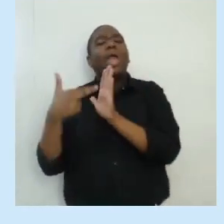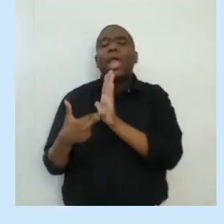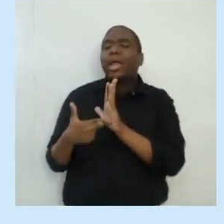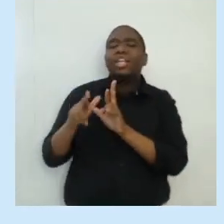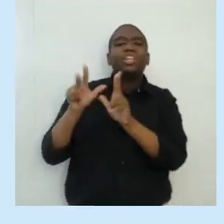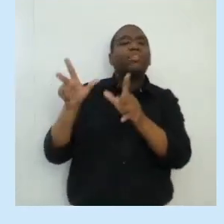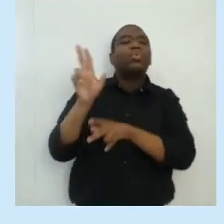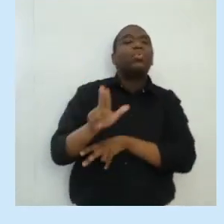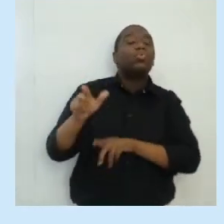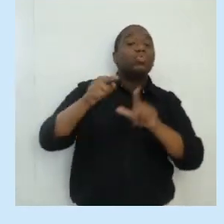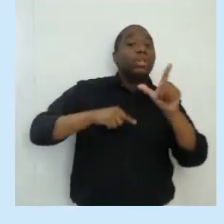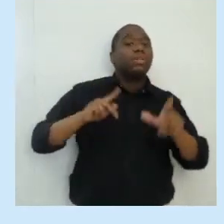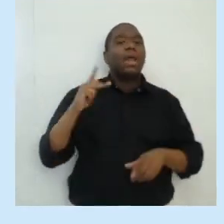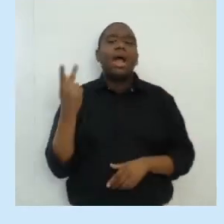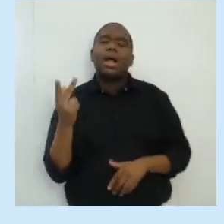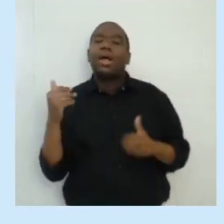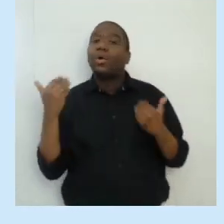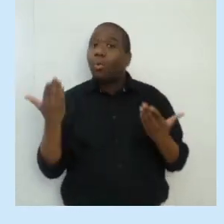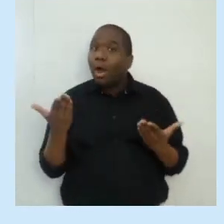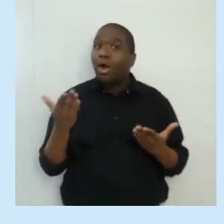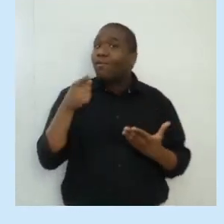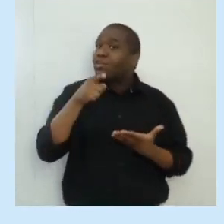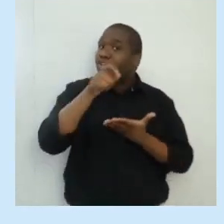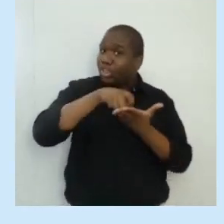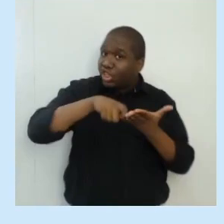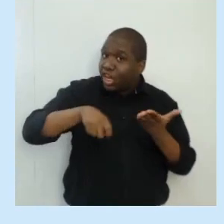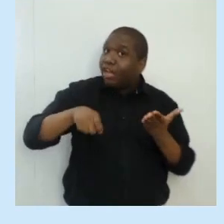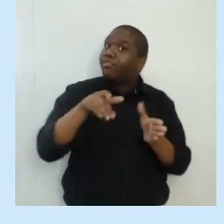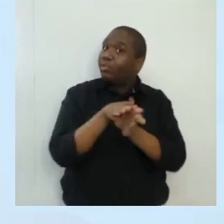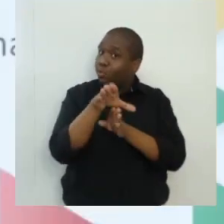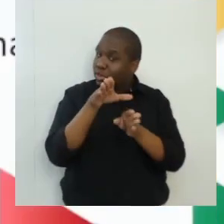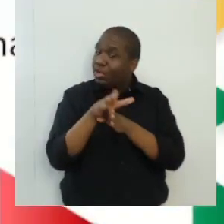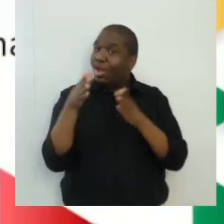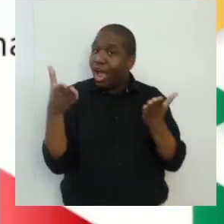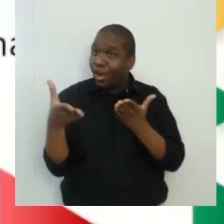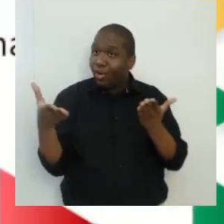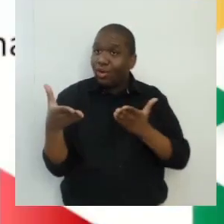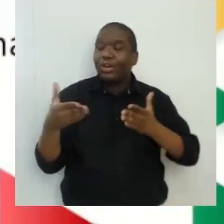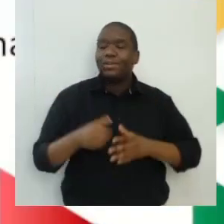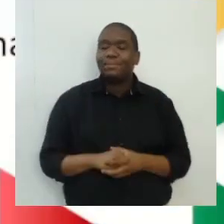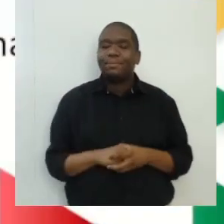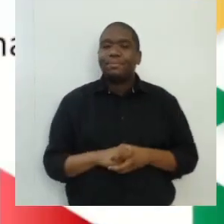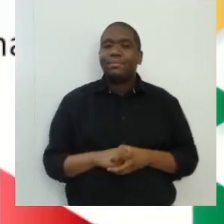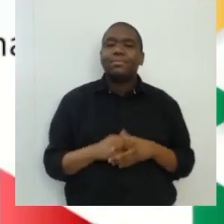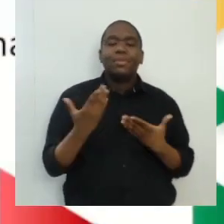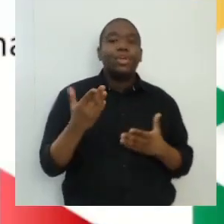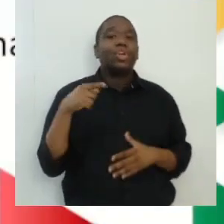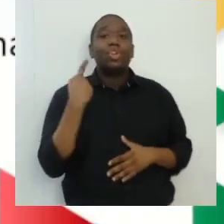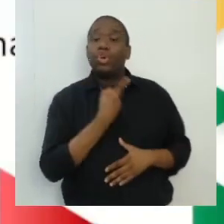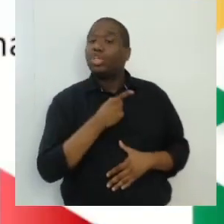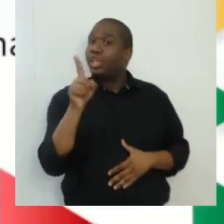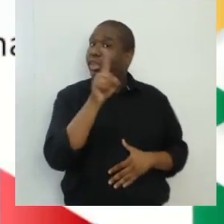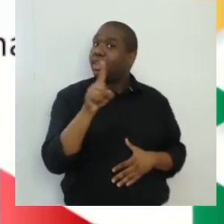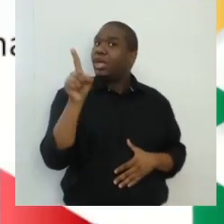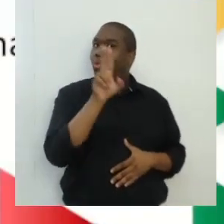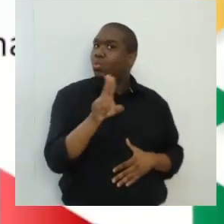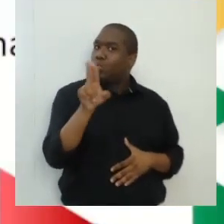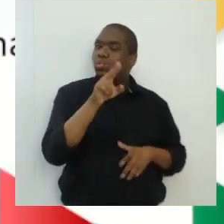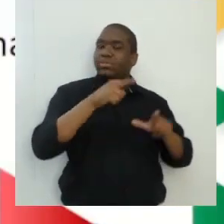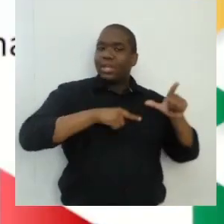uso da letra H? Anota isso no caderno, tá? Quando é que a gente não utilizaria? A